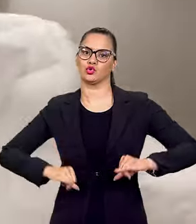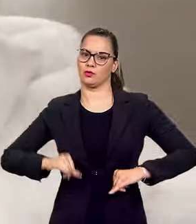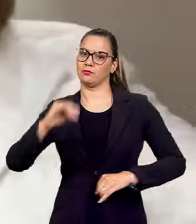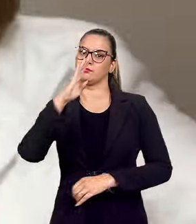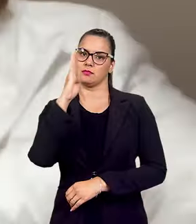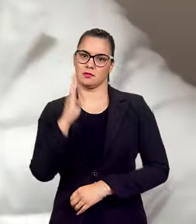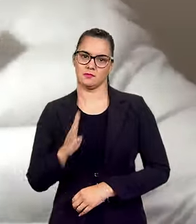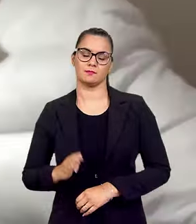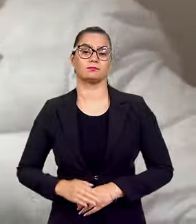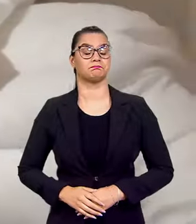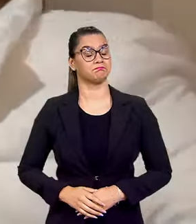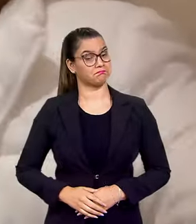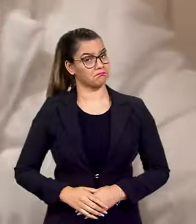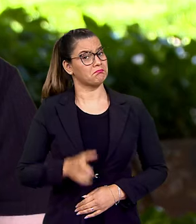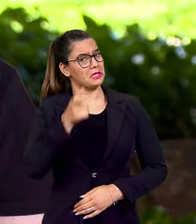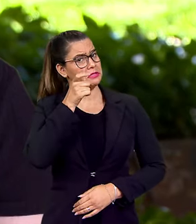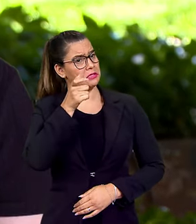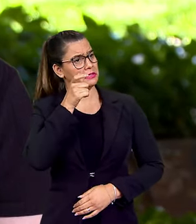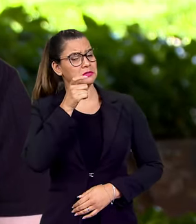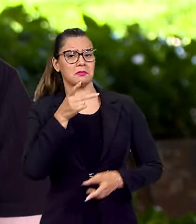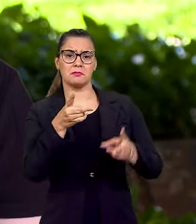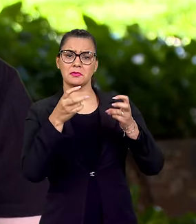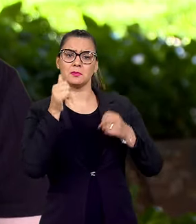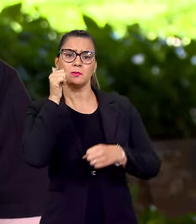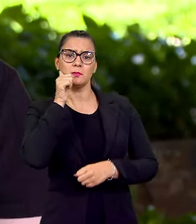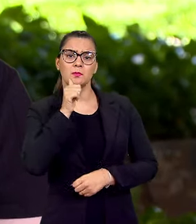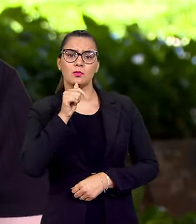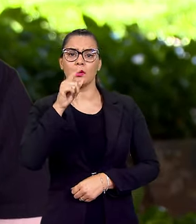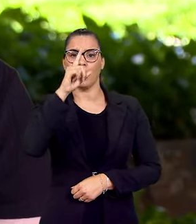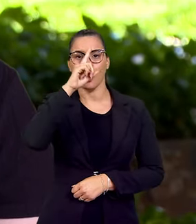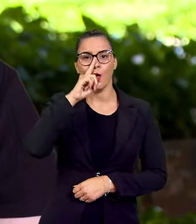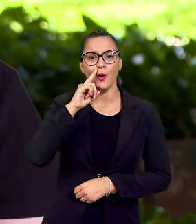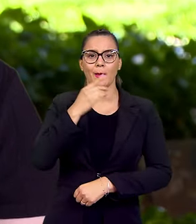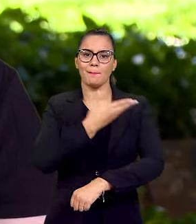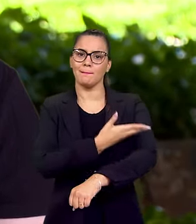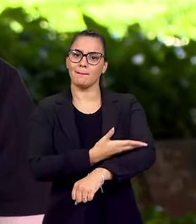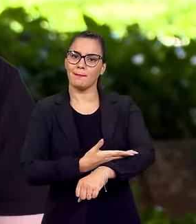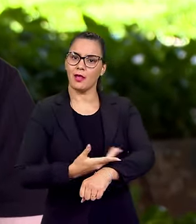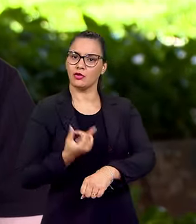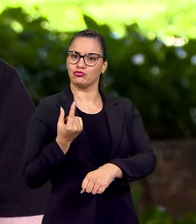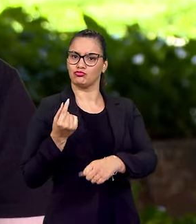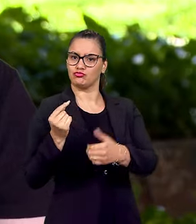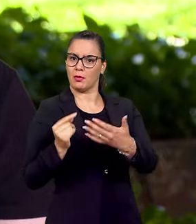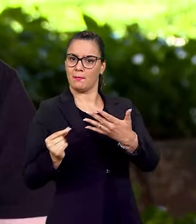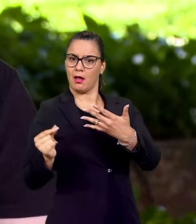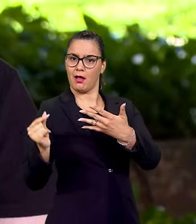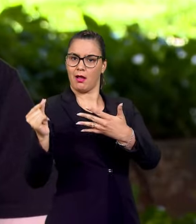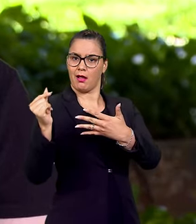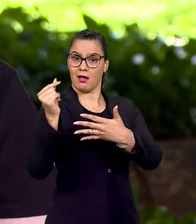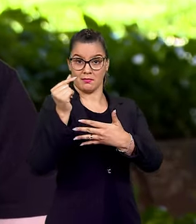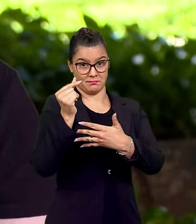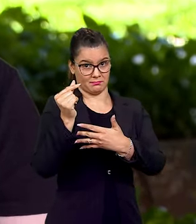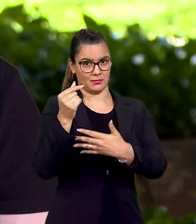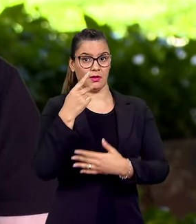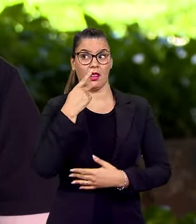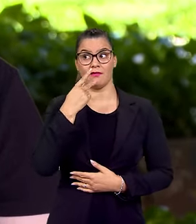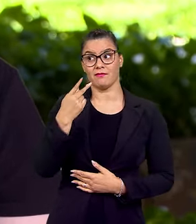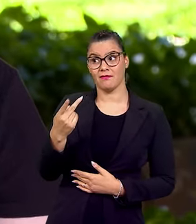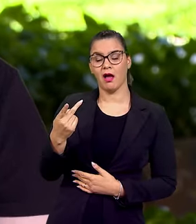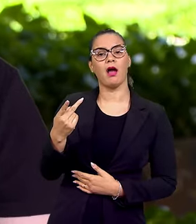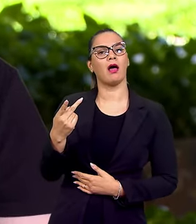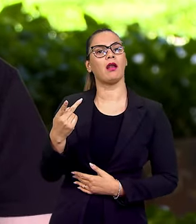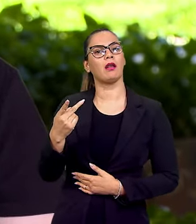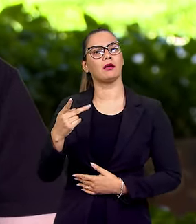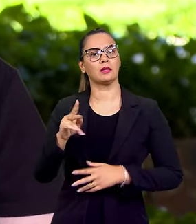mulheres sofrem no Brasil. É interessante a gente perceber que é uma mulher loira, branca, com um poder aquisitivo muito alto. Então,